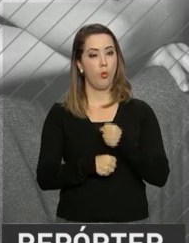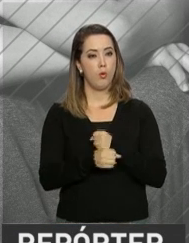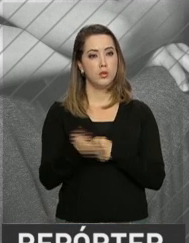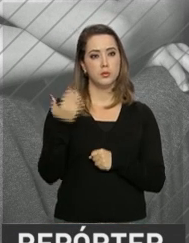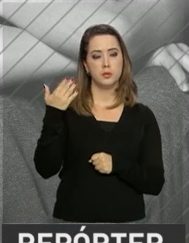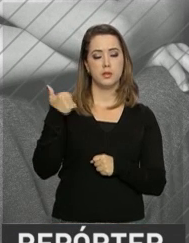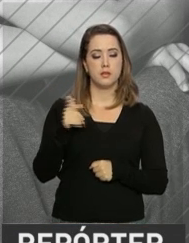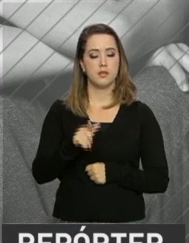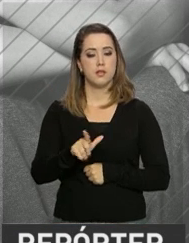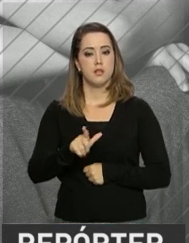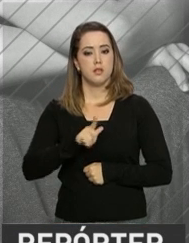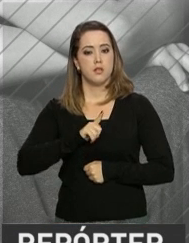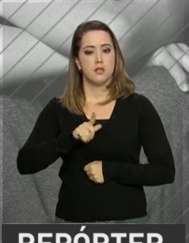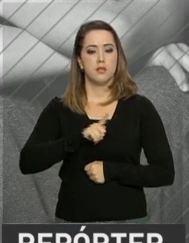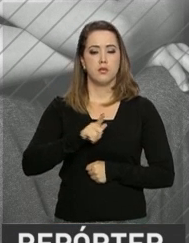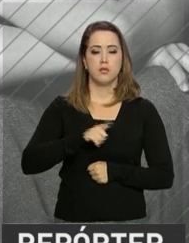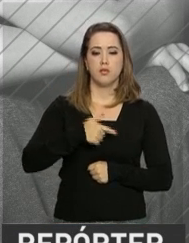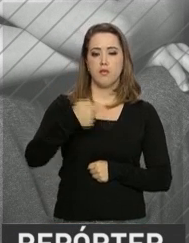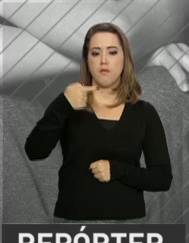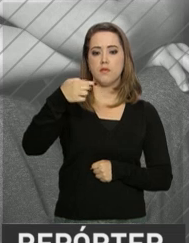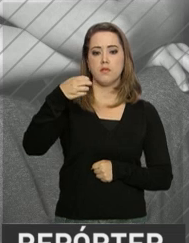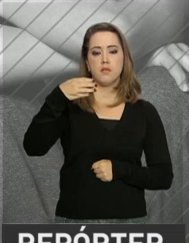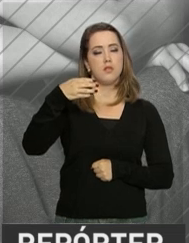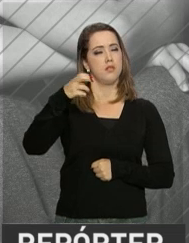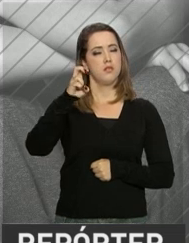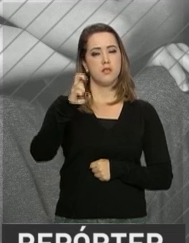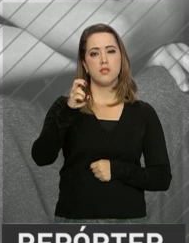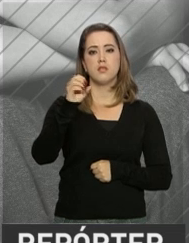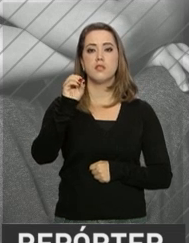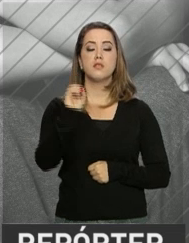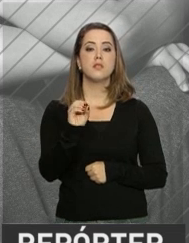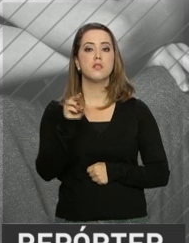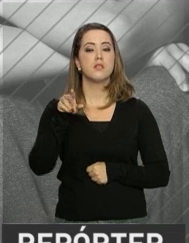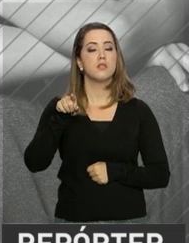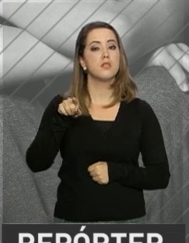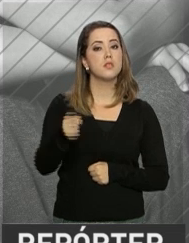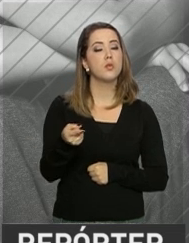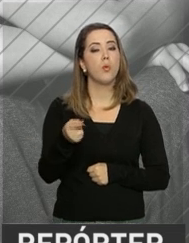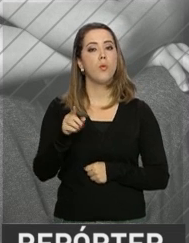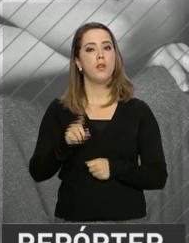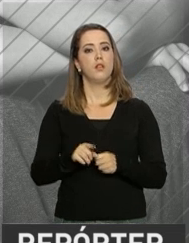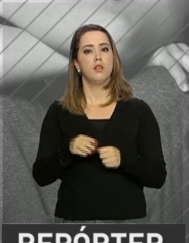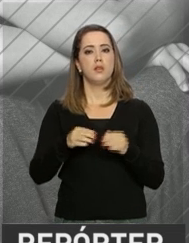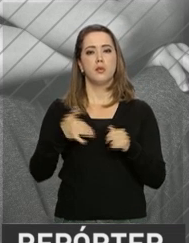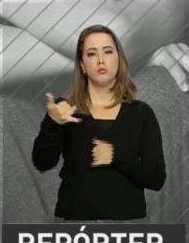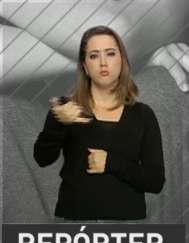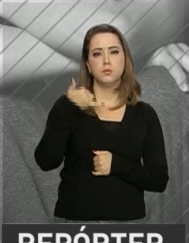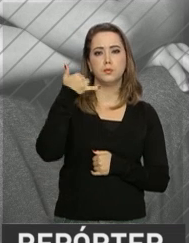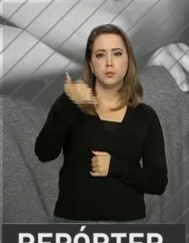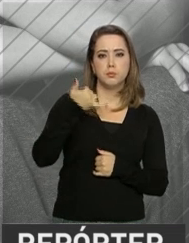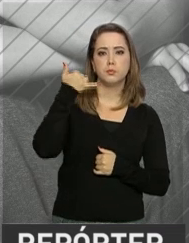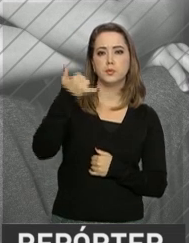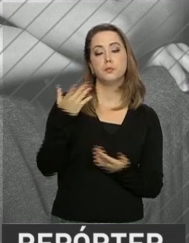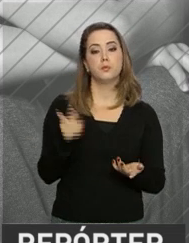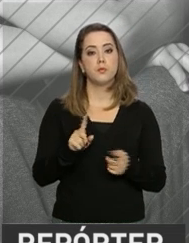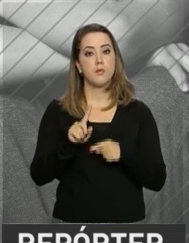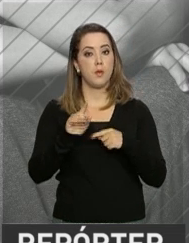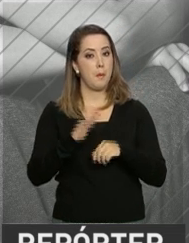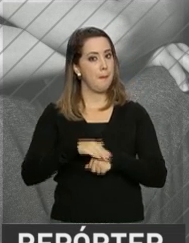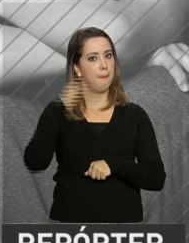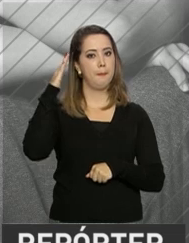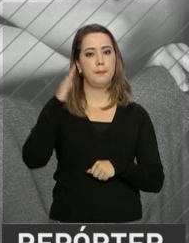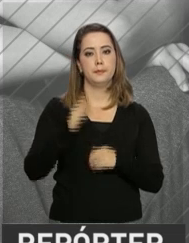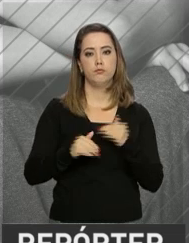180 realizou quase 750.000 atendimentos número 54% maior que em